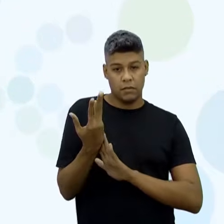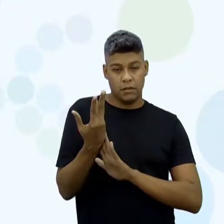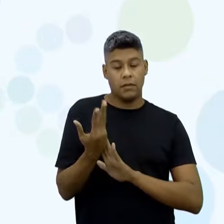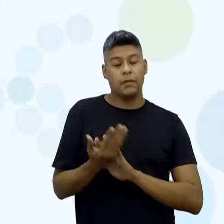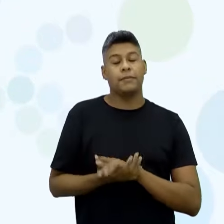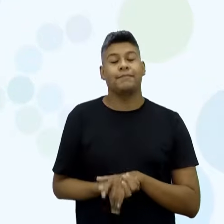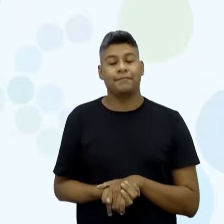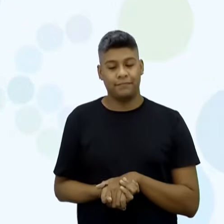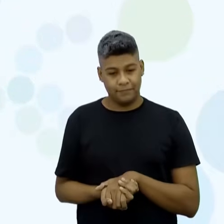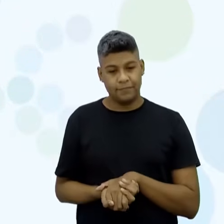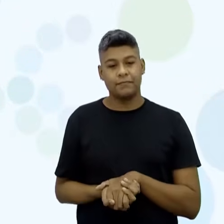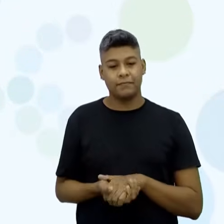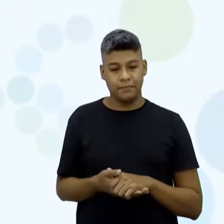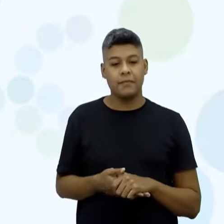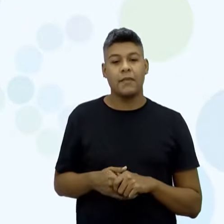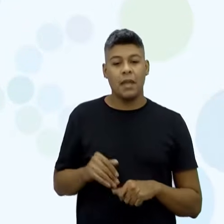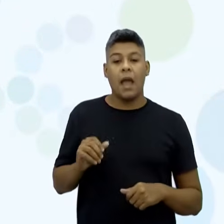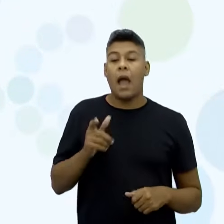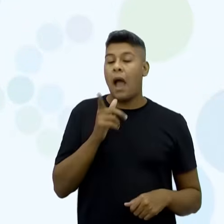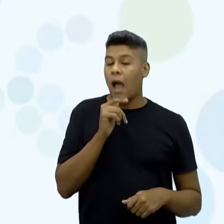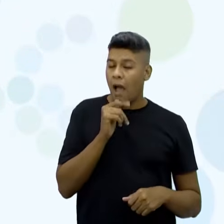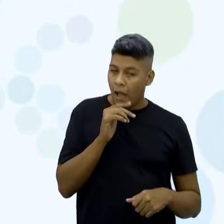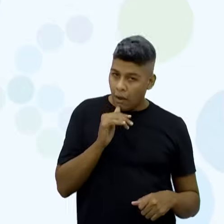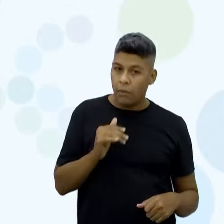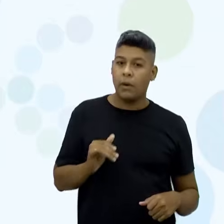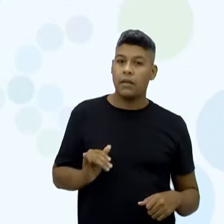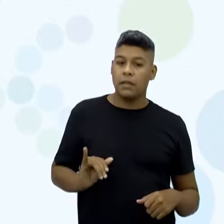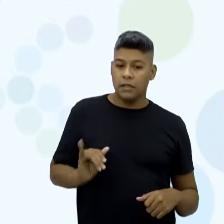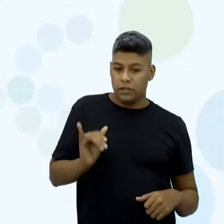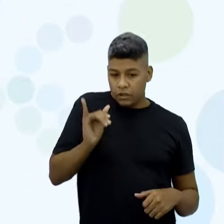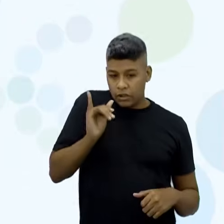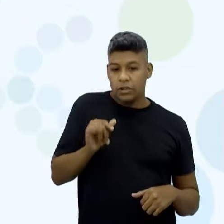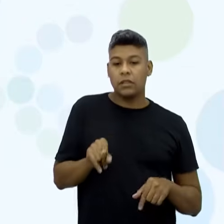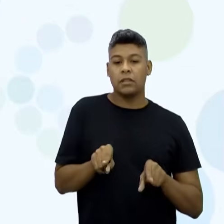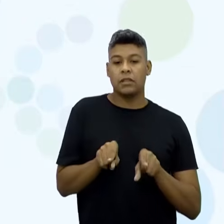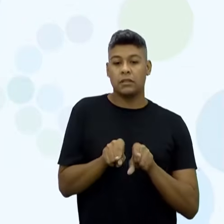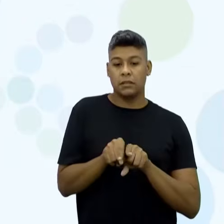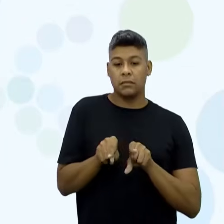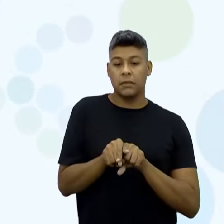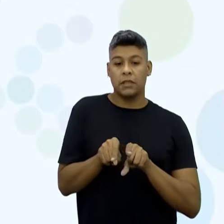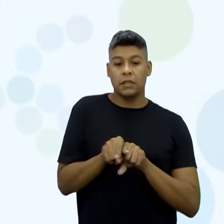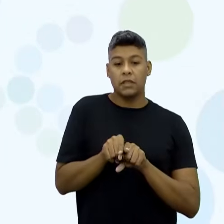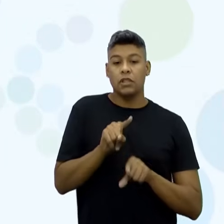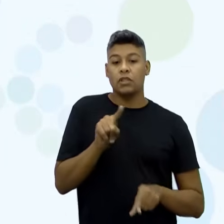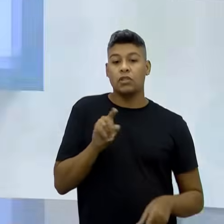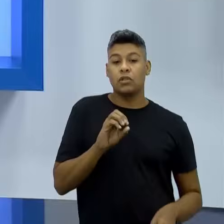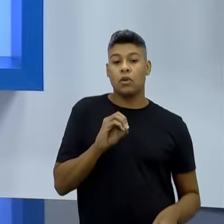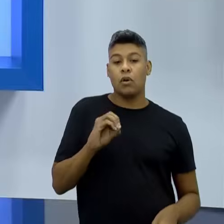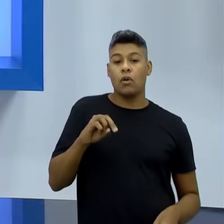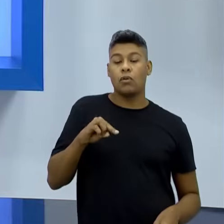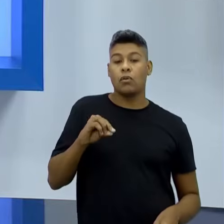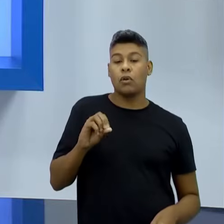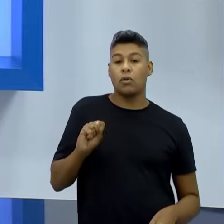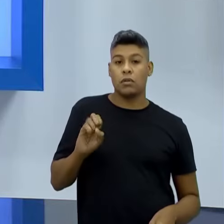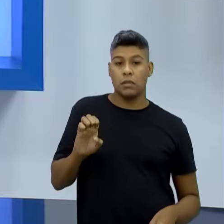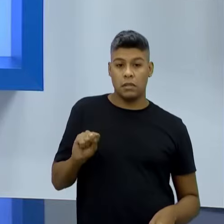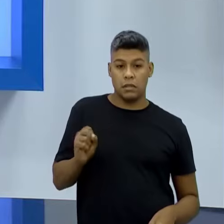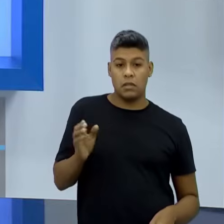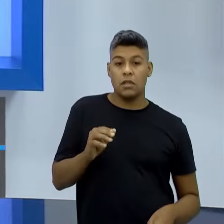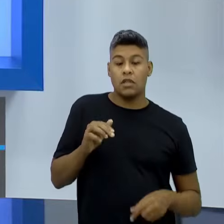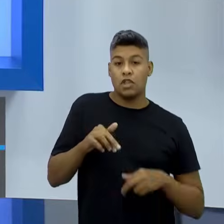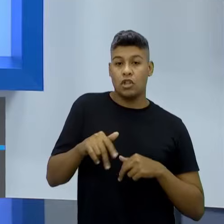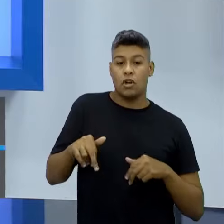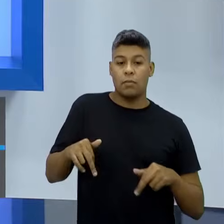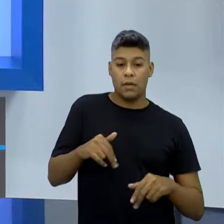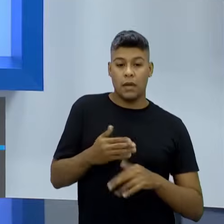unidade curricular é água e energia e o nosso componente zoonoses tropicais. Então, a nossa aula de